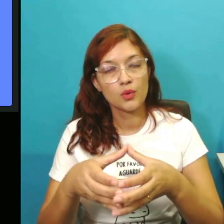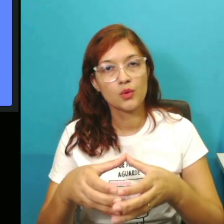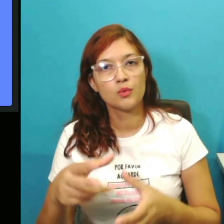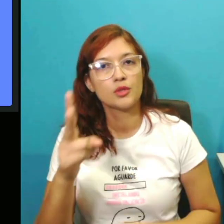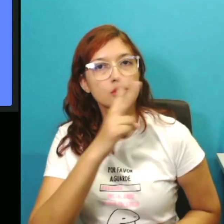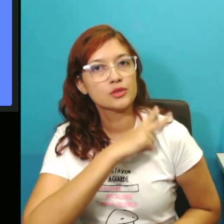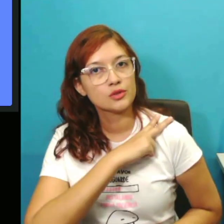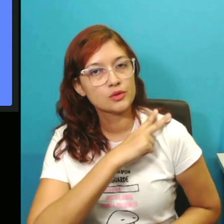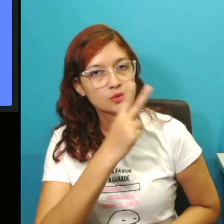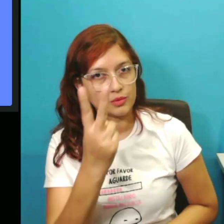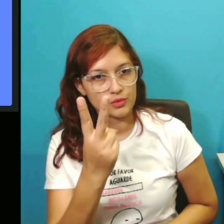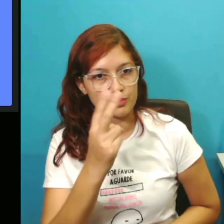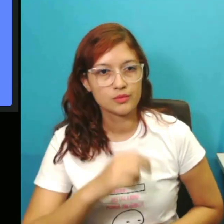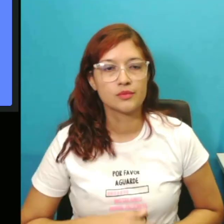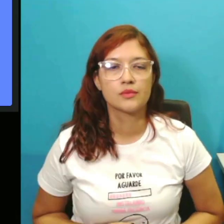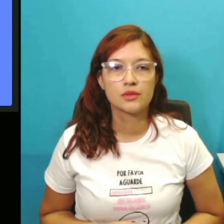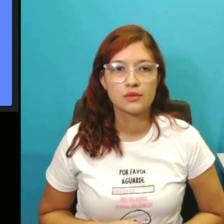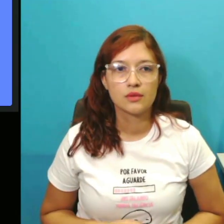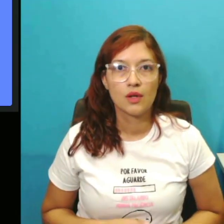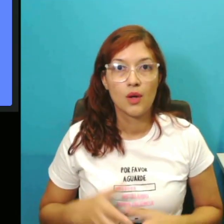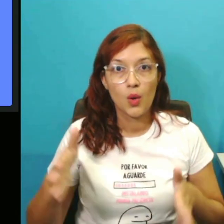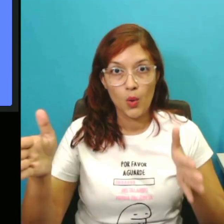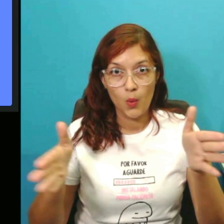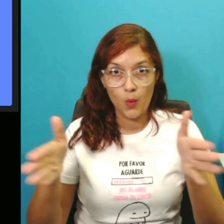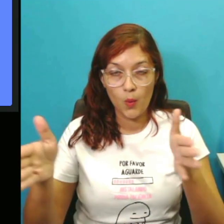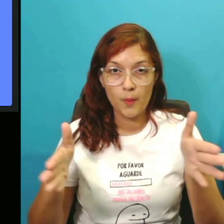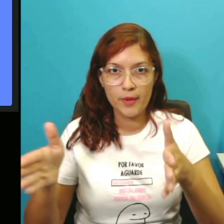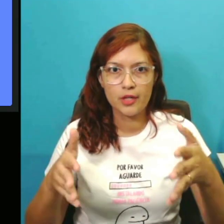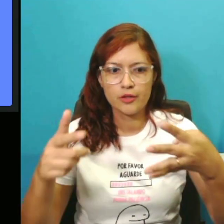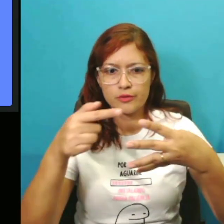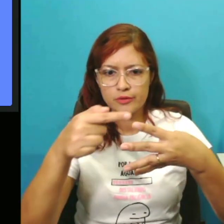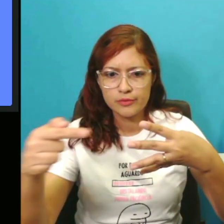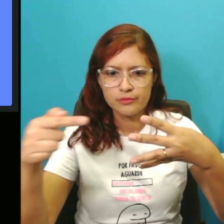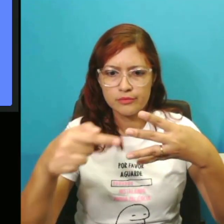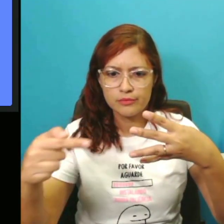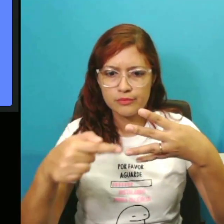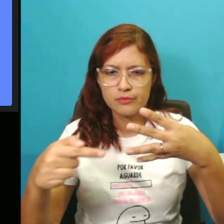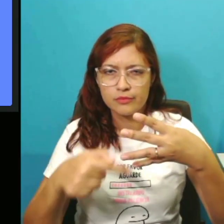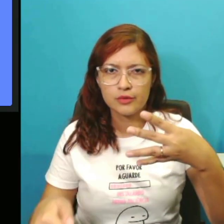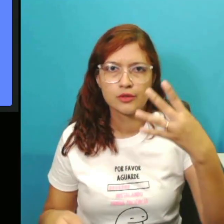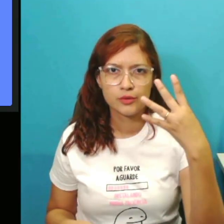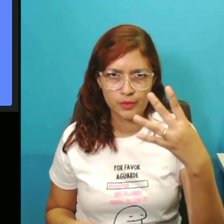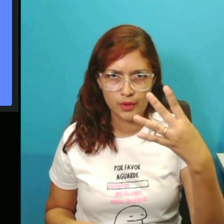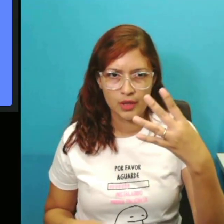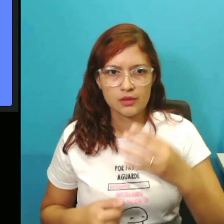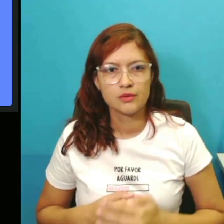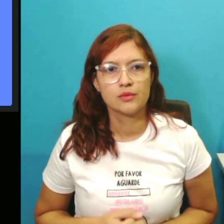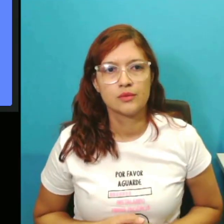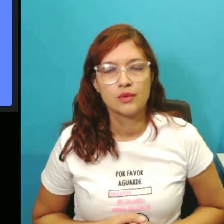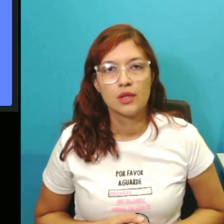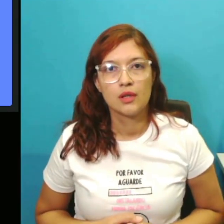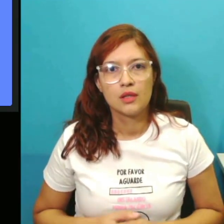As duas foram turmas do segundo ano do ensino médio, num período de 4 semanas.